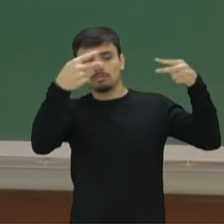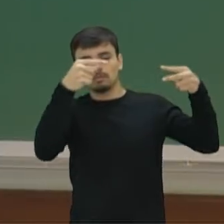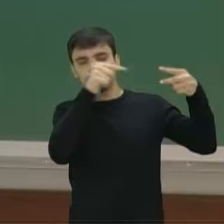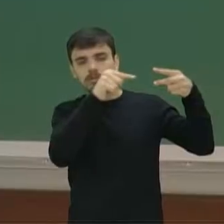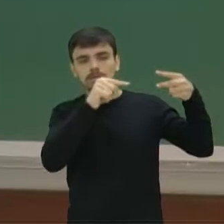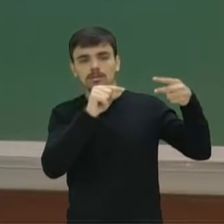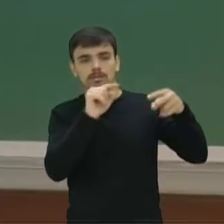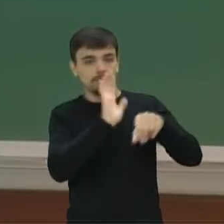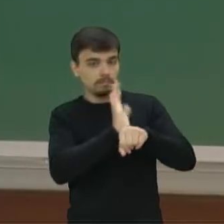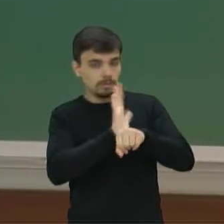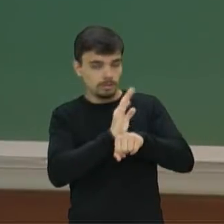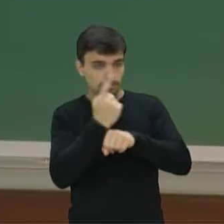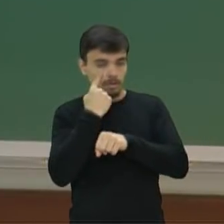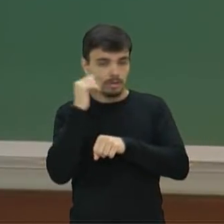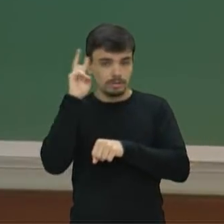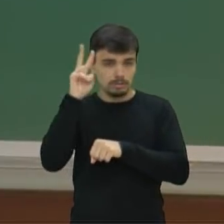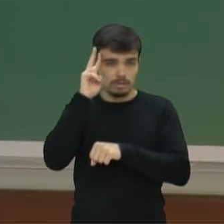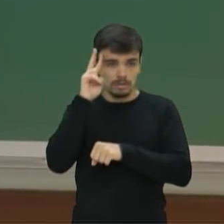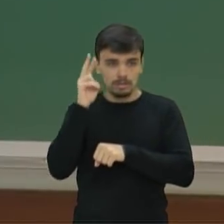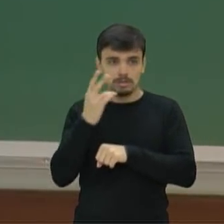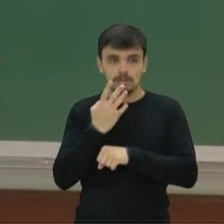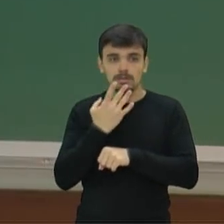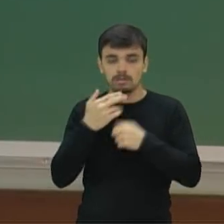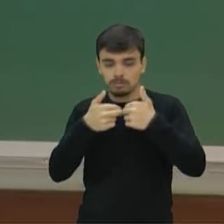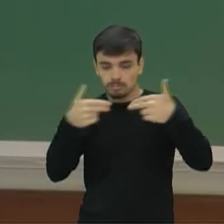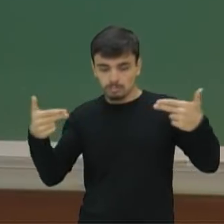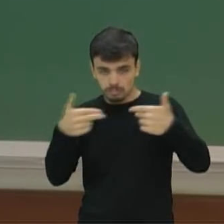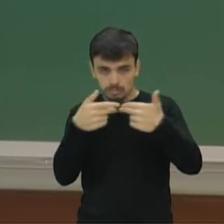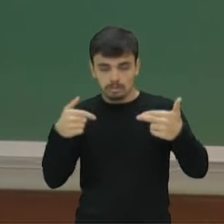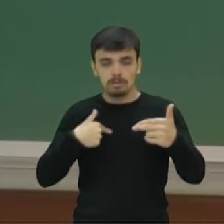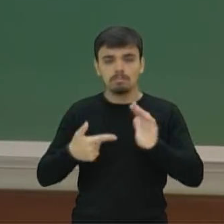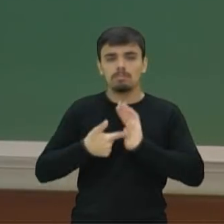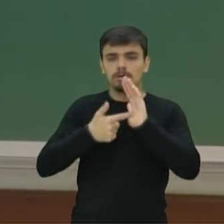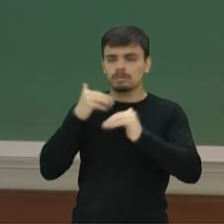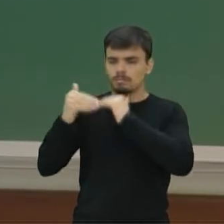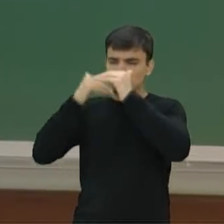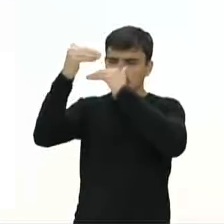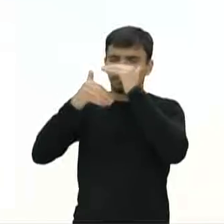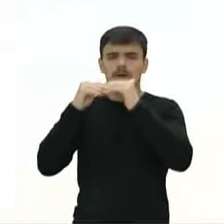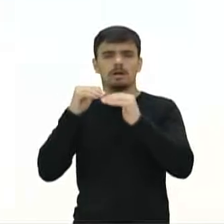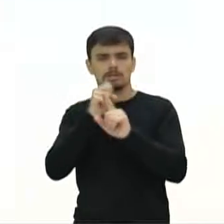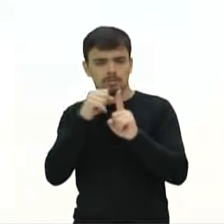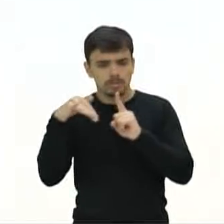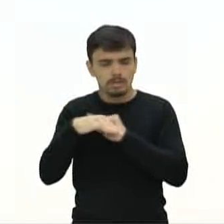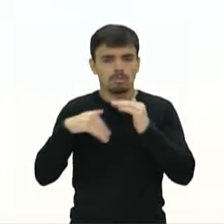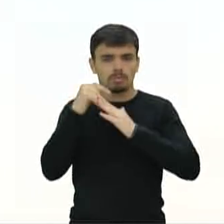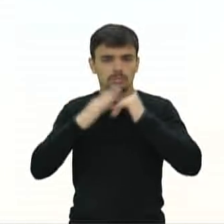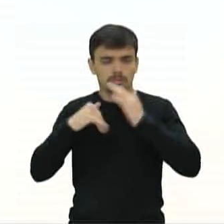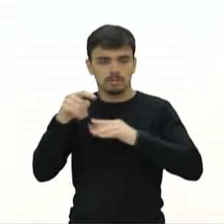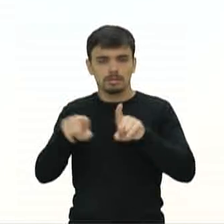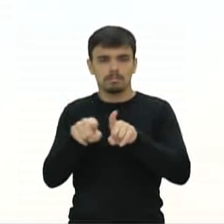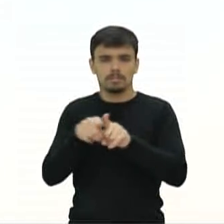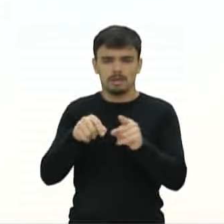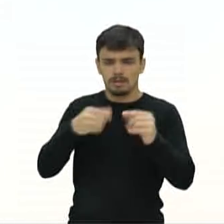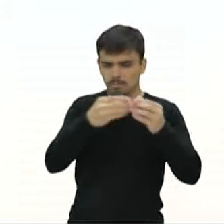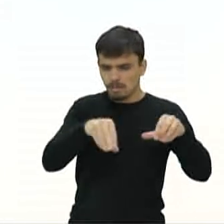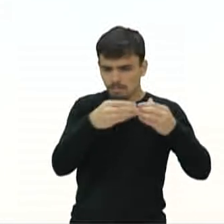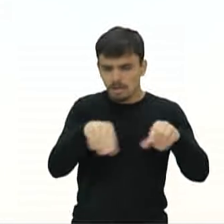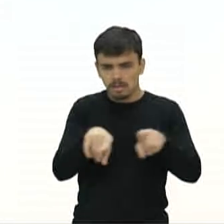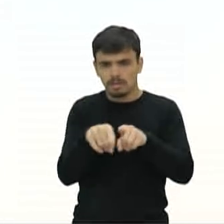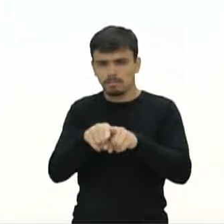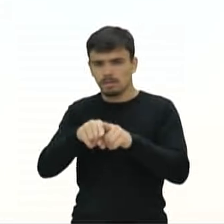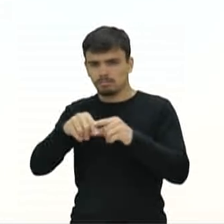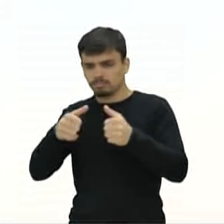vídeo História das Coisas. Ele mostra a trajetória da nossa própria construção social, é uma saga de abusos, exageros e desperdício e